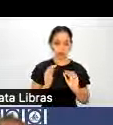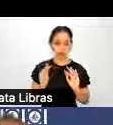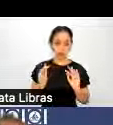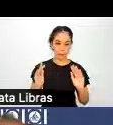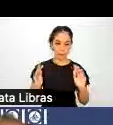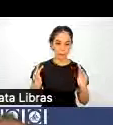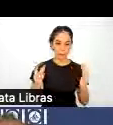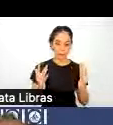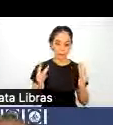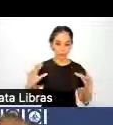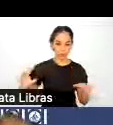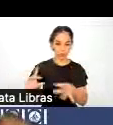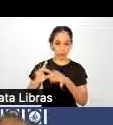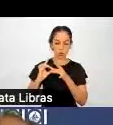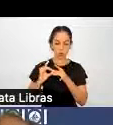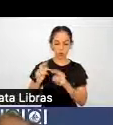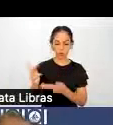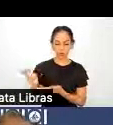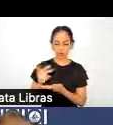foram incorporados no desenho da praça.